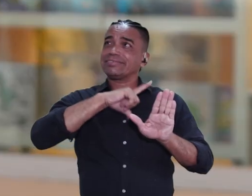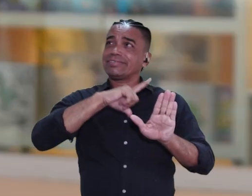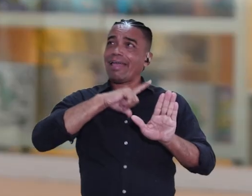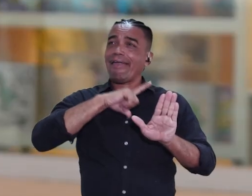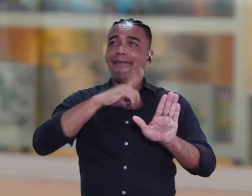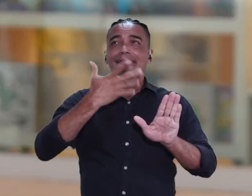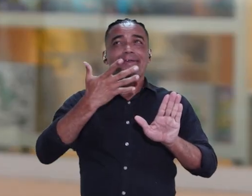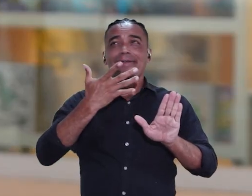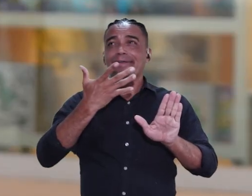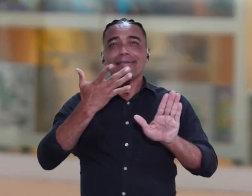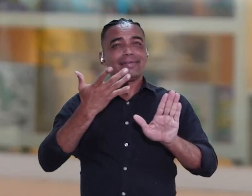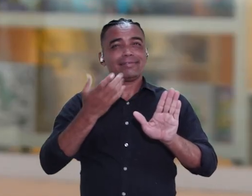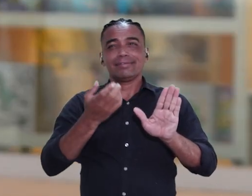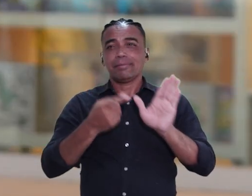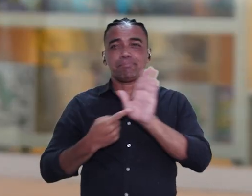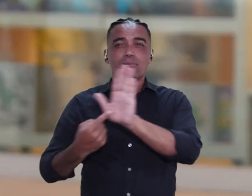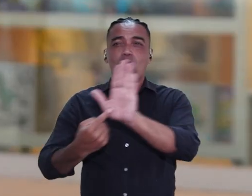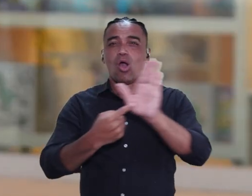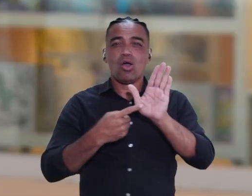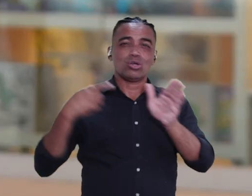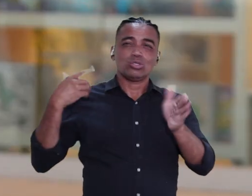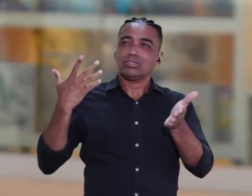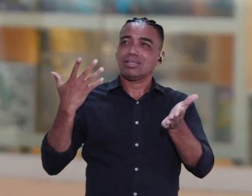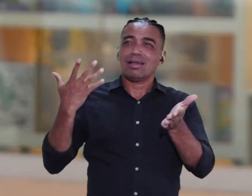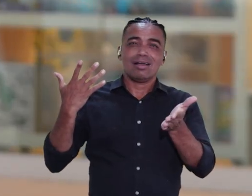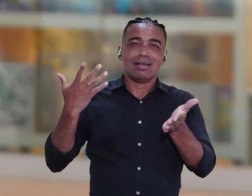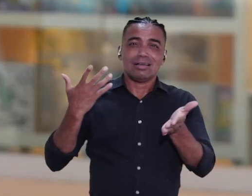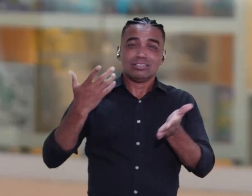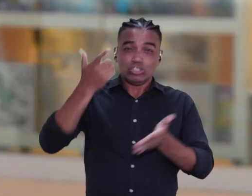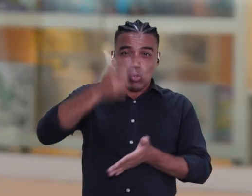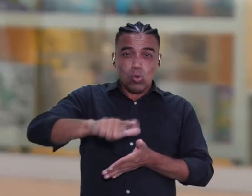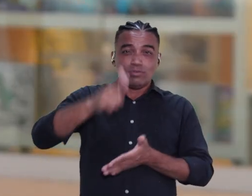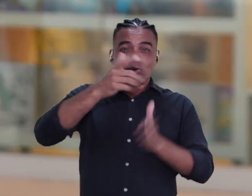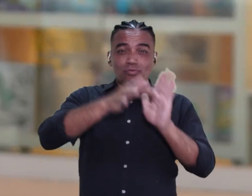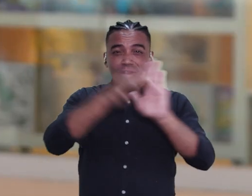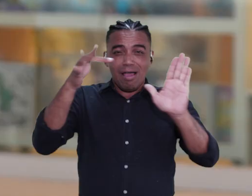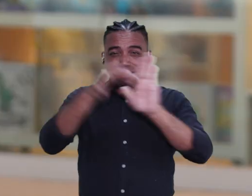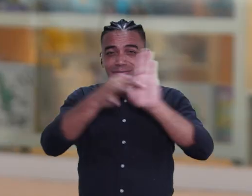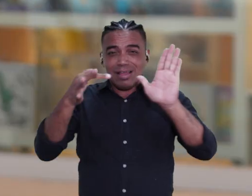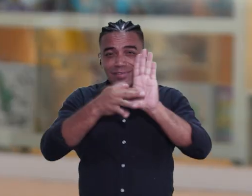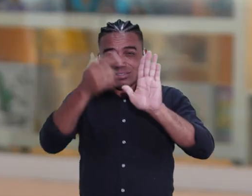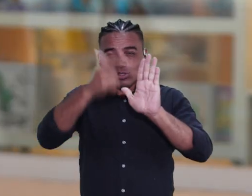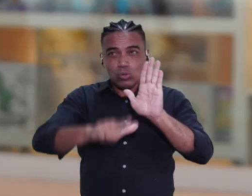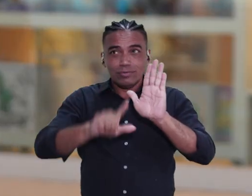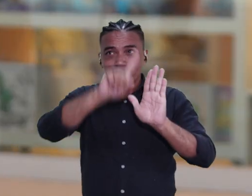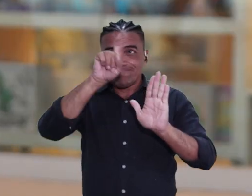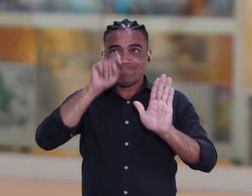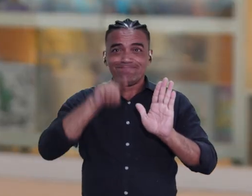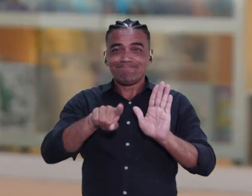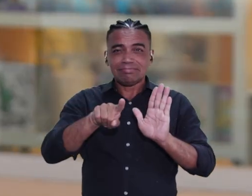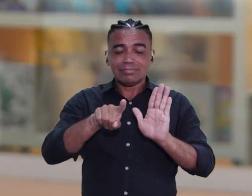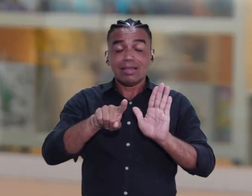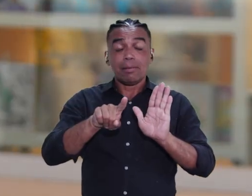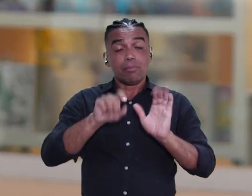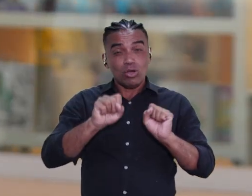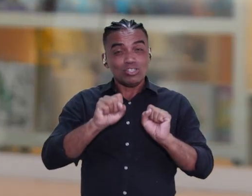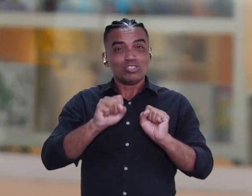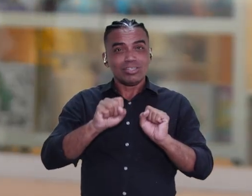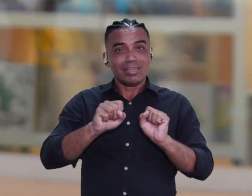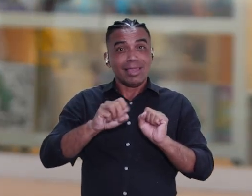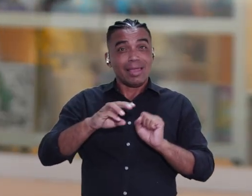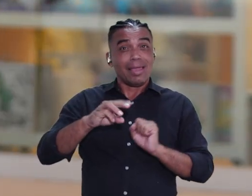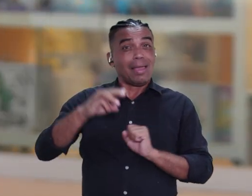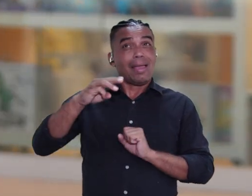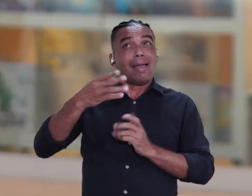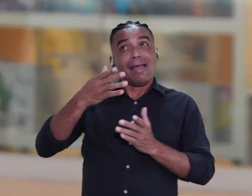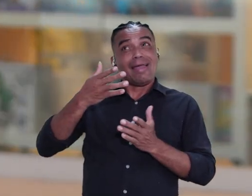e revela, ao longo da sua repetição, uma grande indagação, que pode ser metafísica, pode